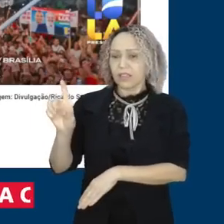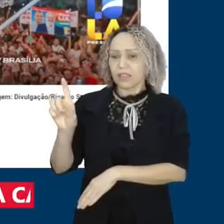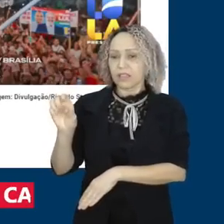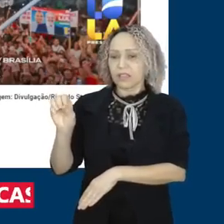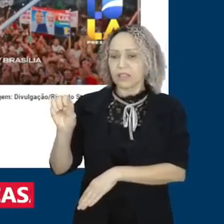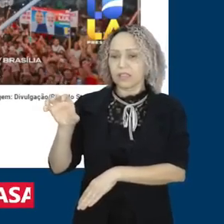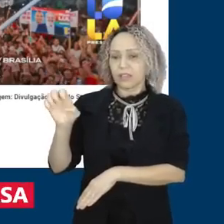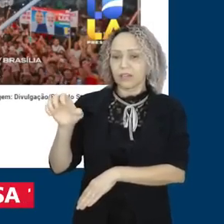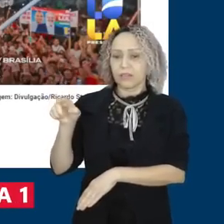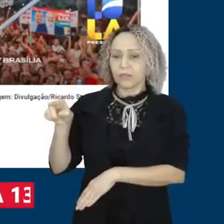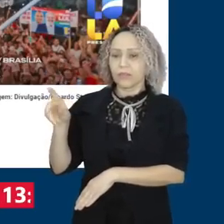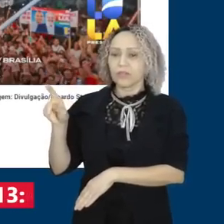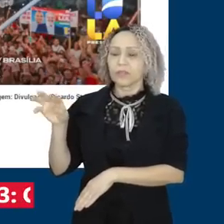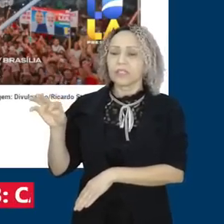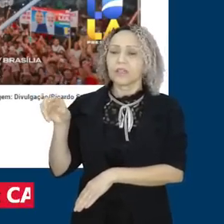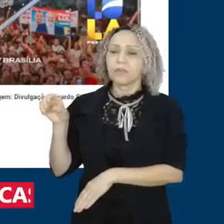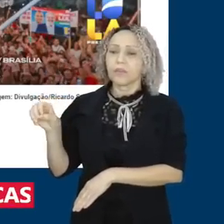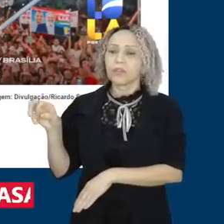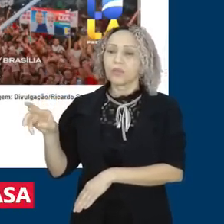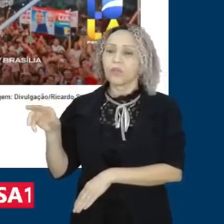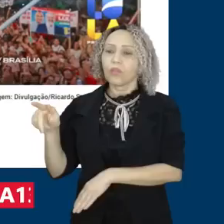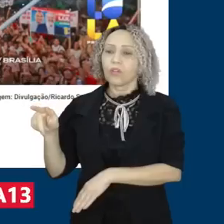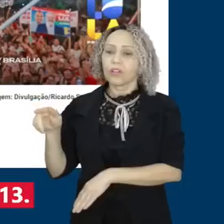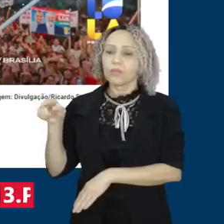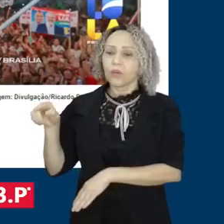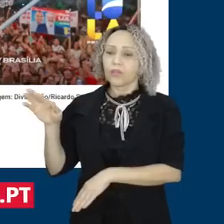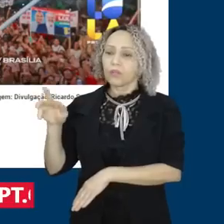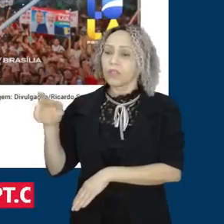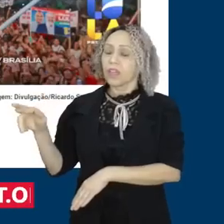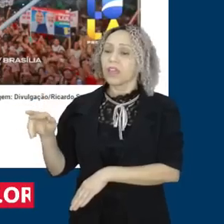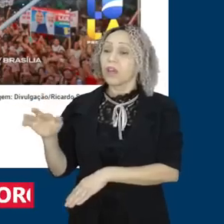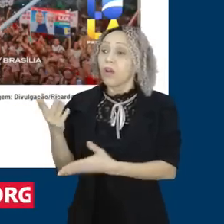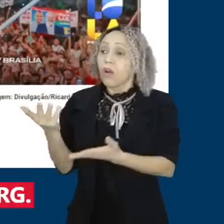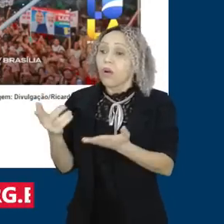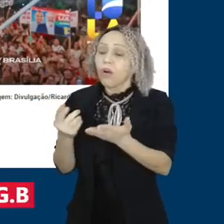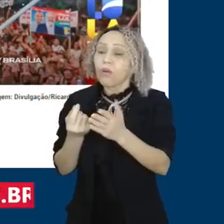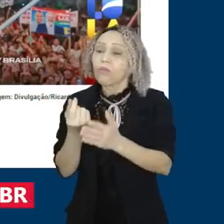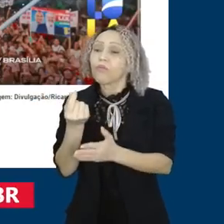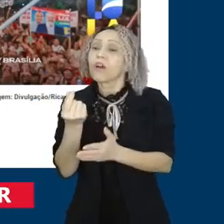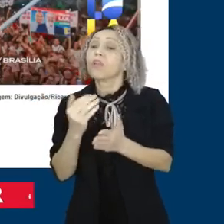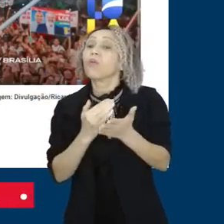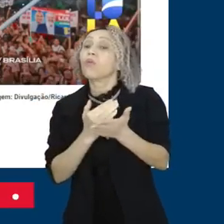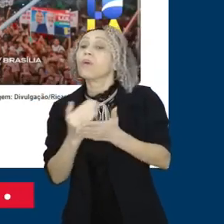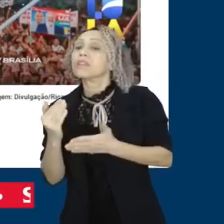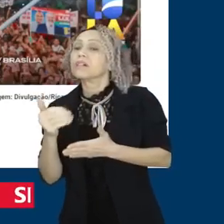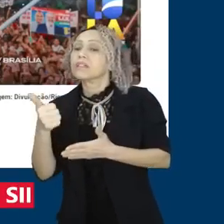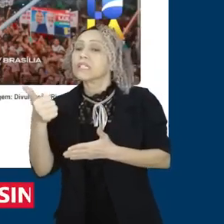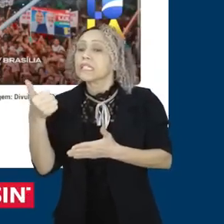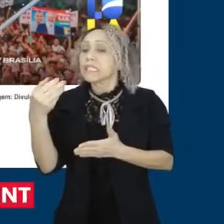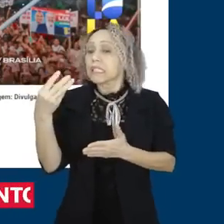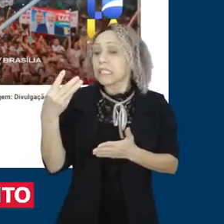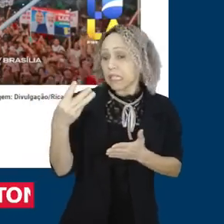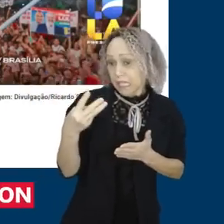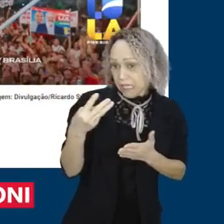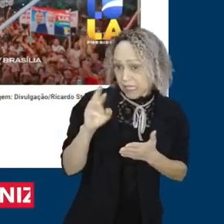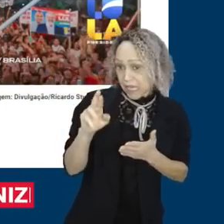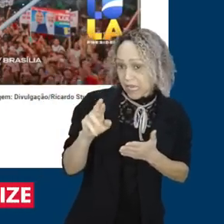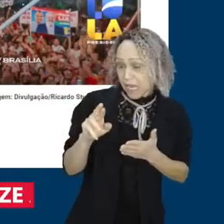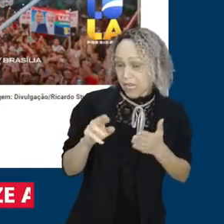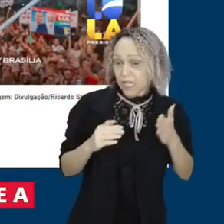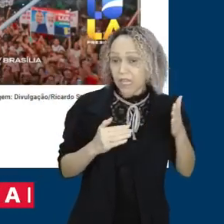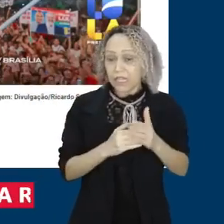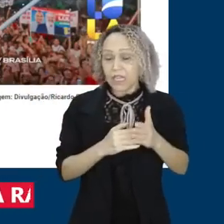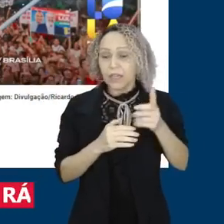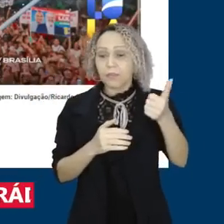doe.pt.org.br e escolhe ali as contribuições que começam em R$13 e vão até R$1.064. O pagamento pode ser feito